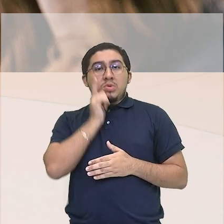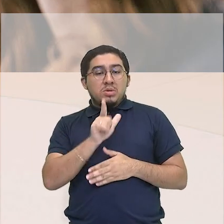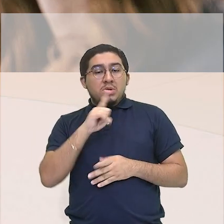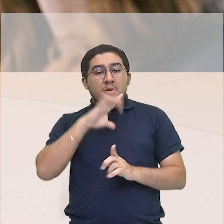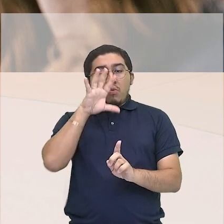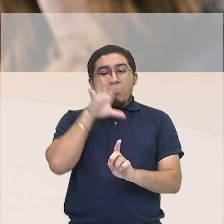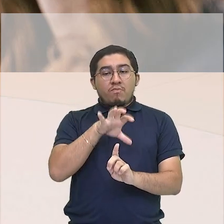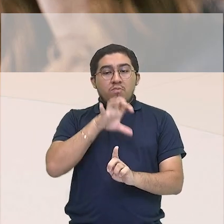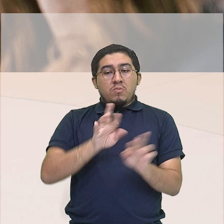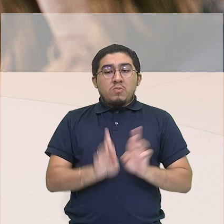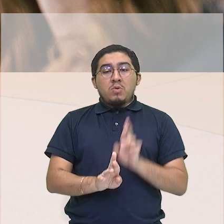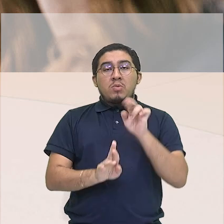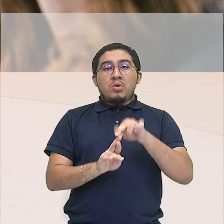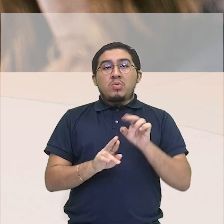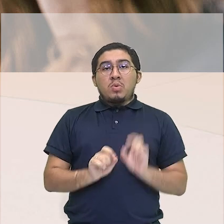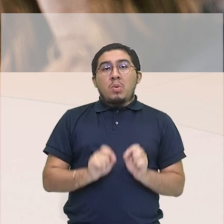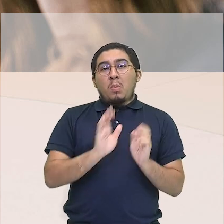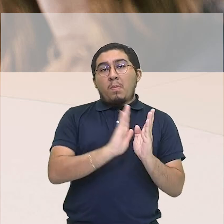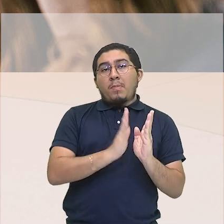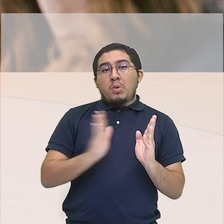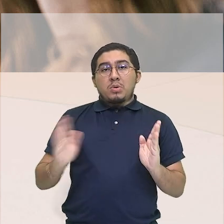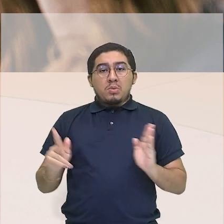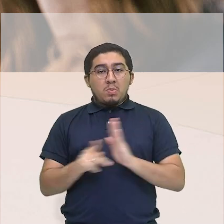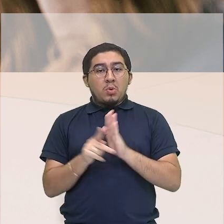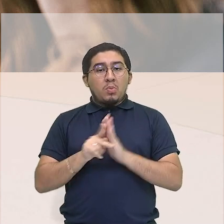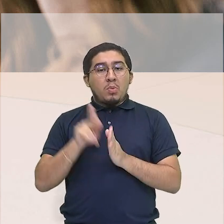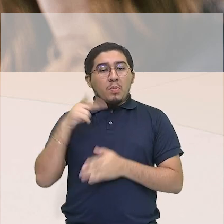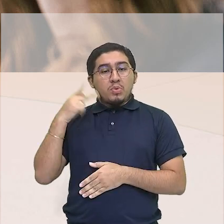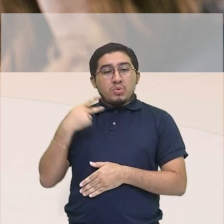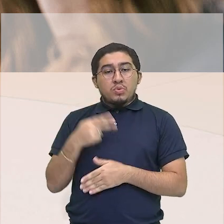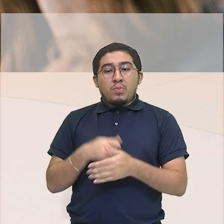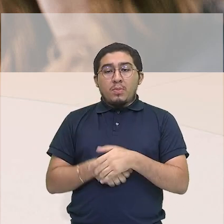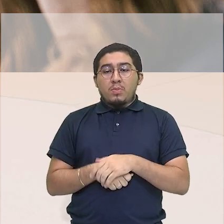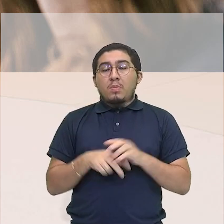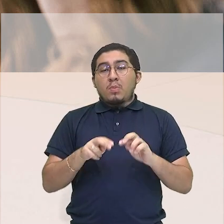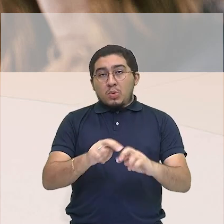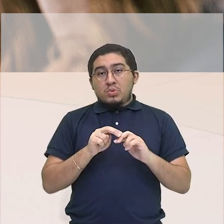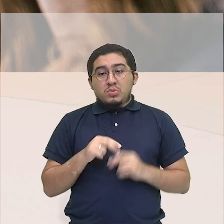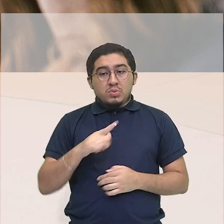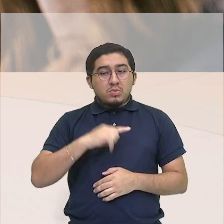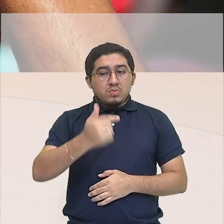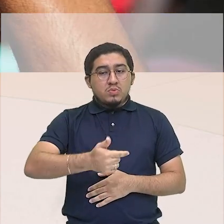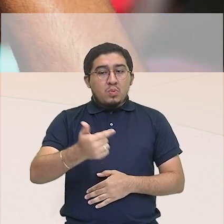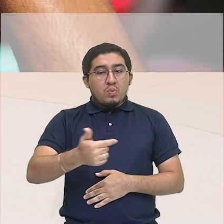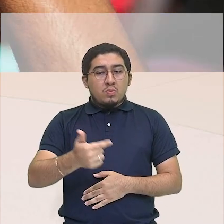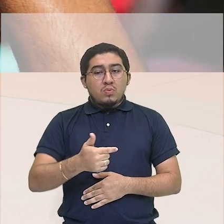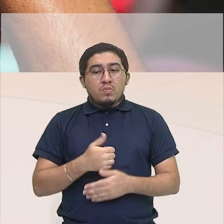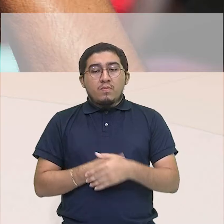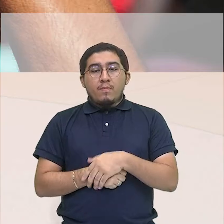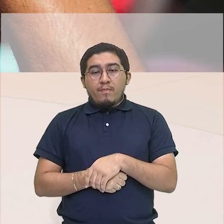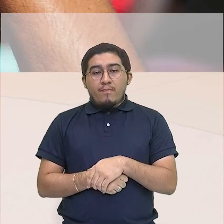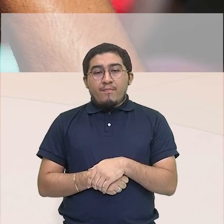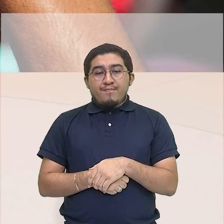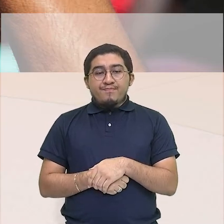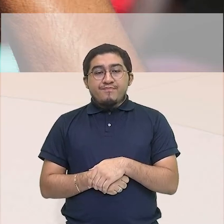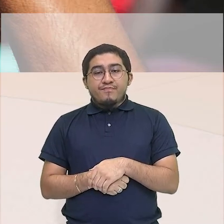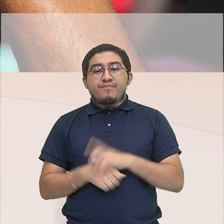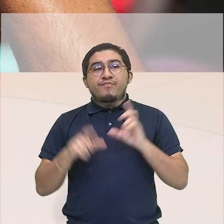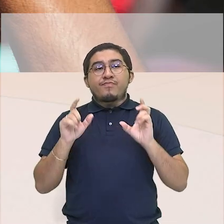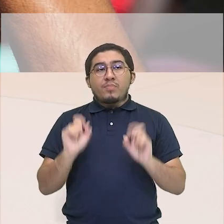influência sobre o processo político. Por isso que temos o nível 2, que trata justamente